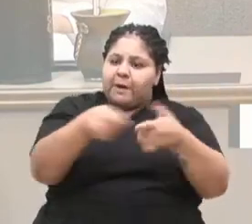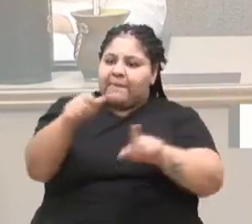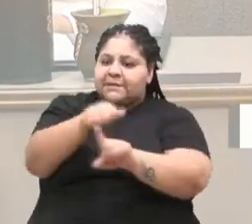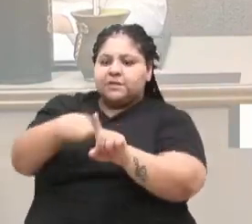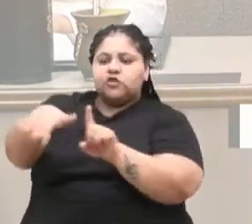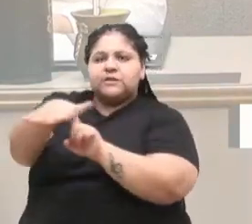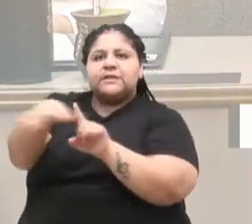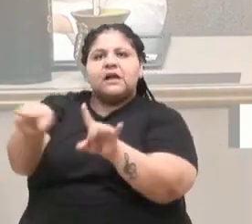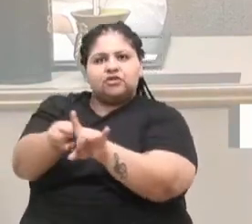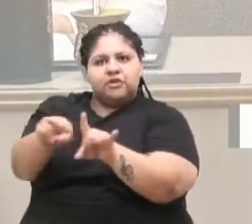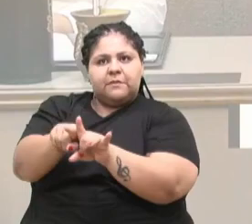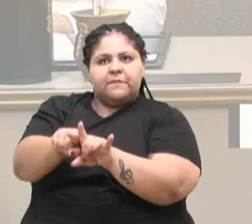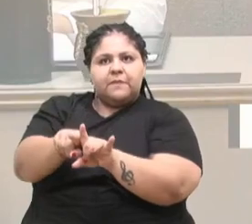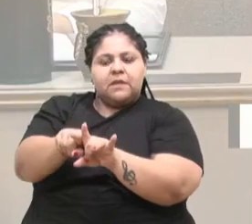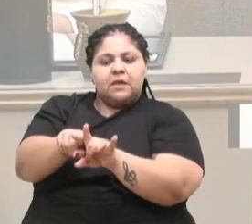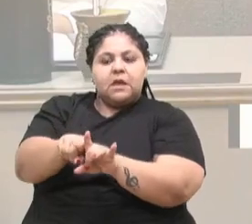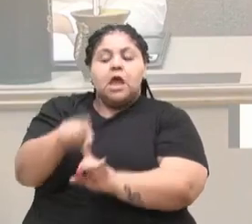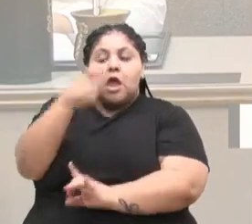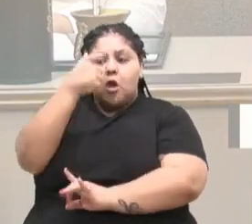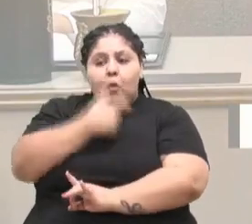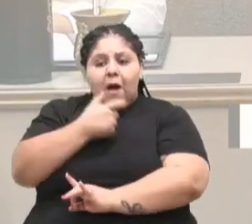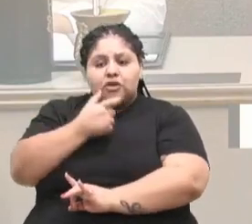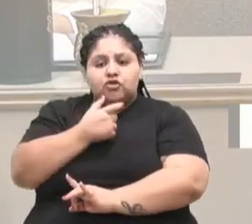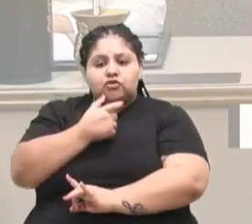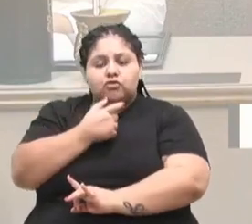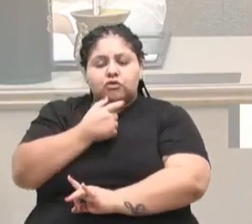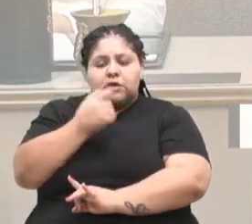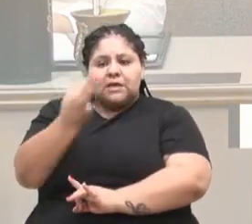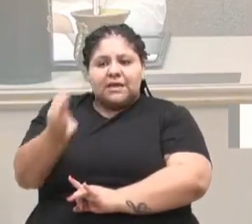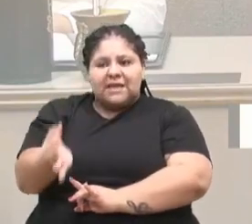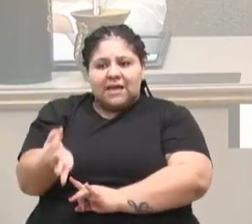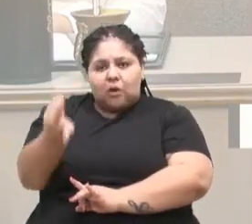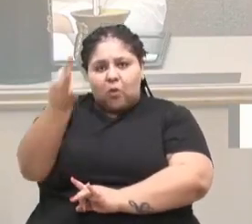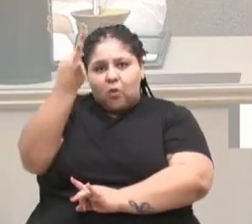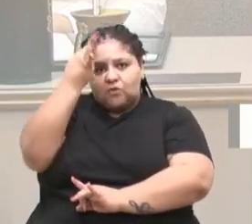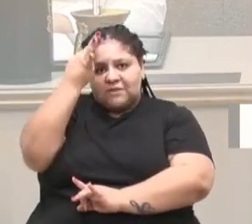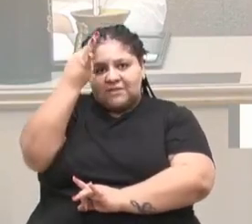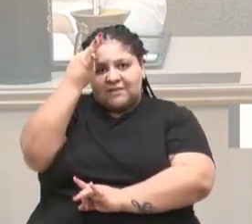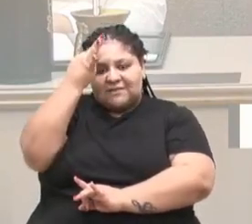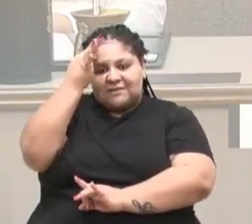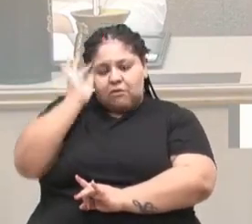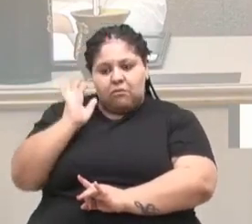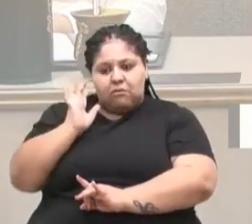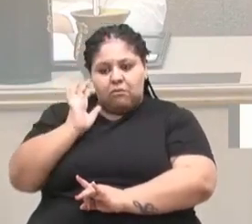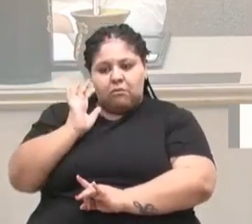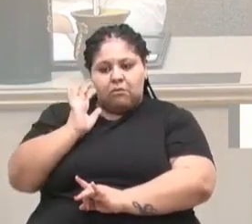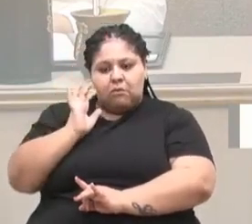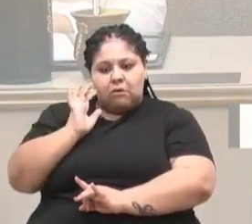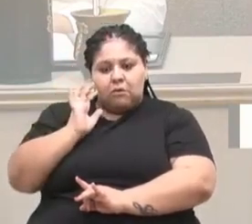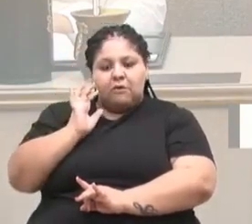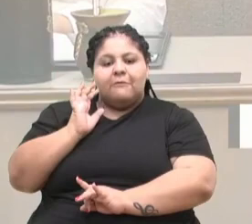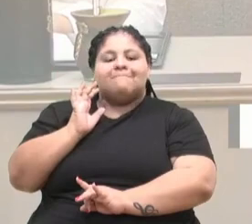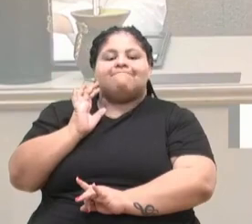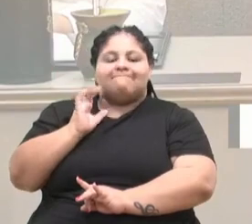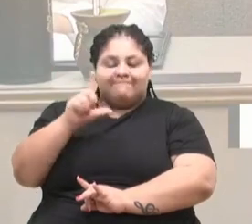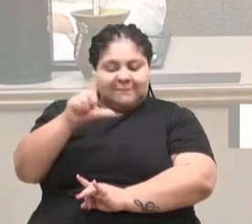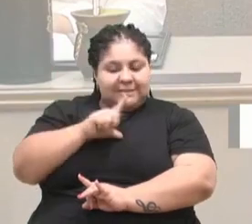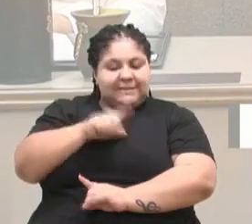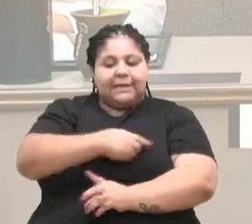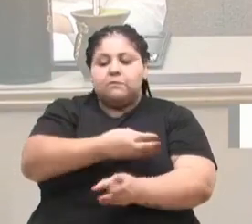acho que a conscientização é um dos grandes fatores. Há muito preconceito,